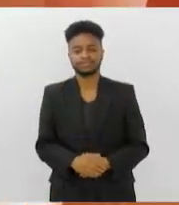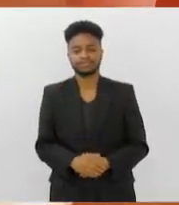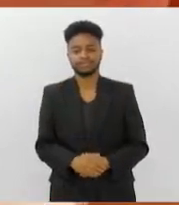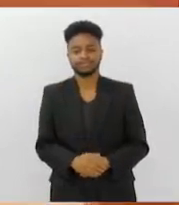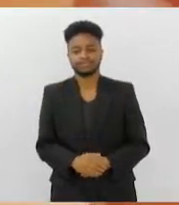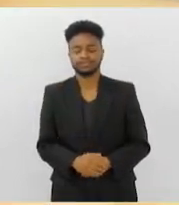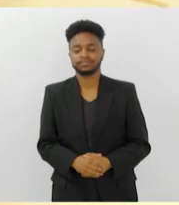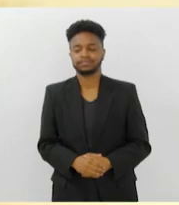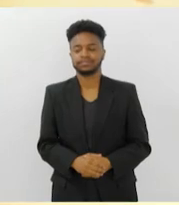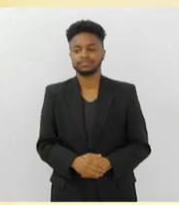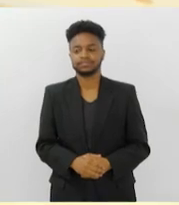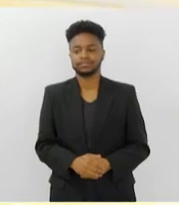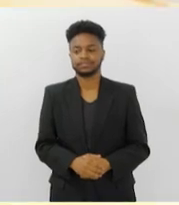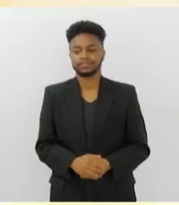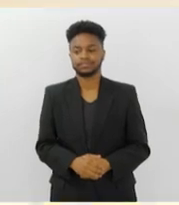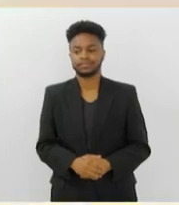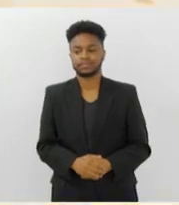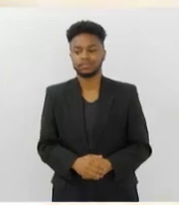Música